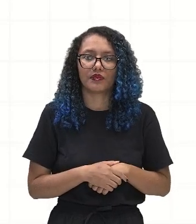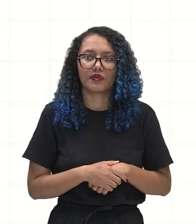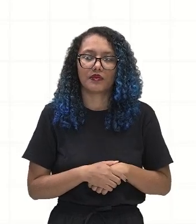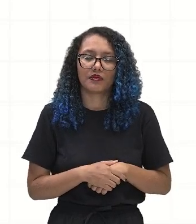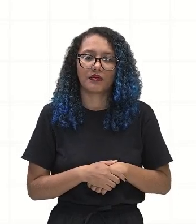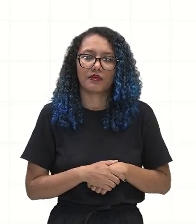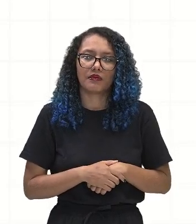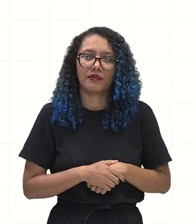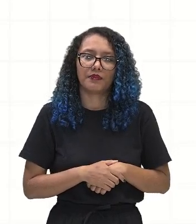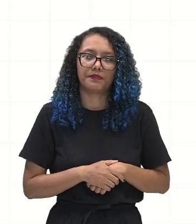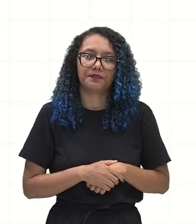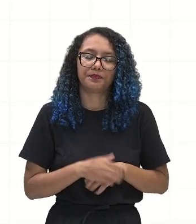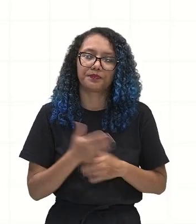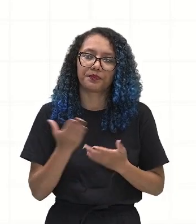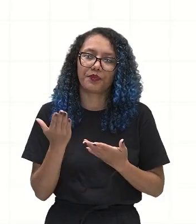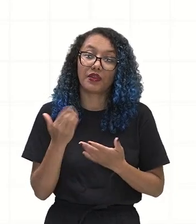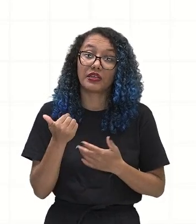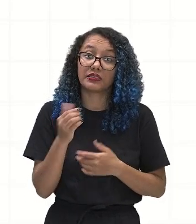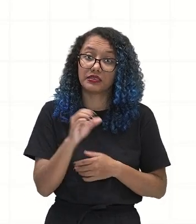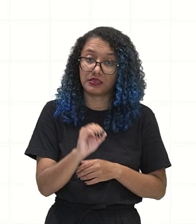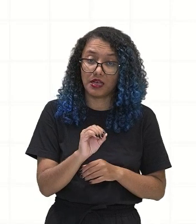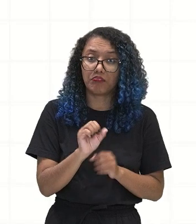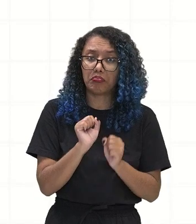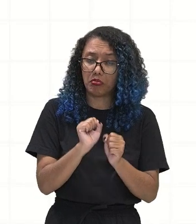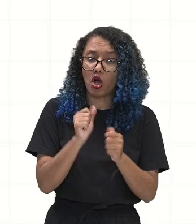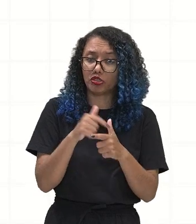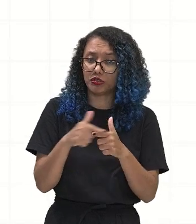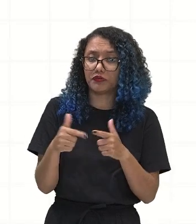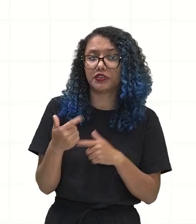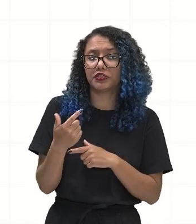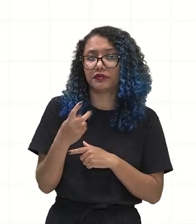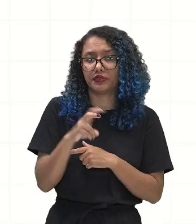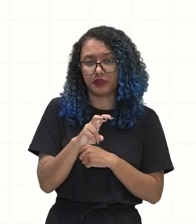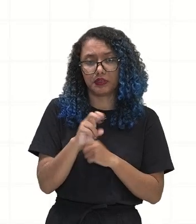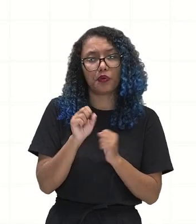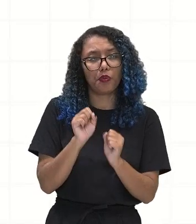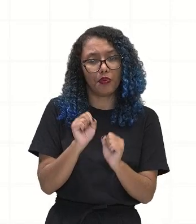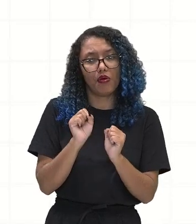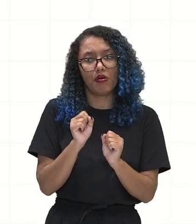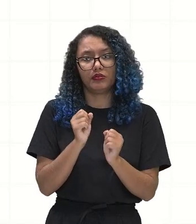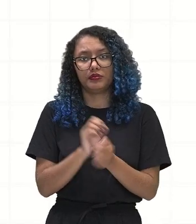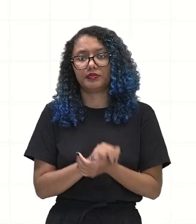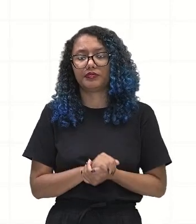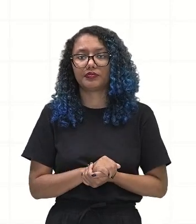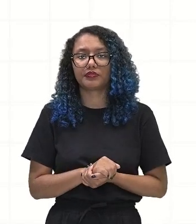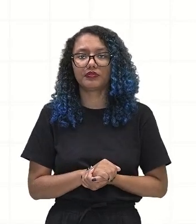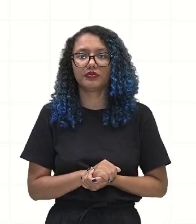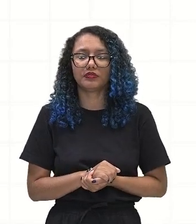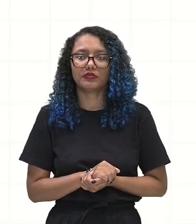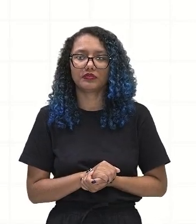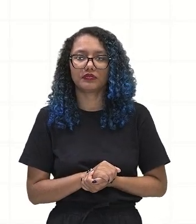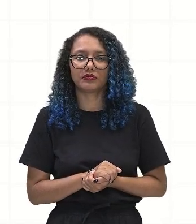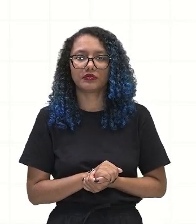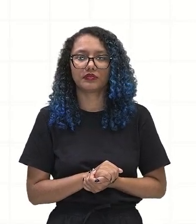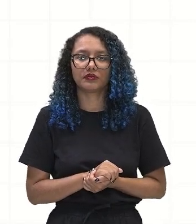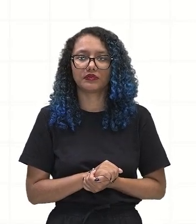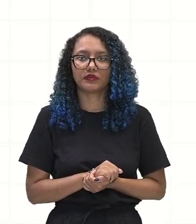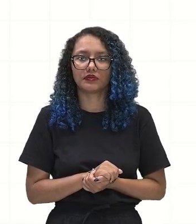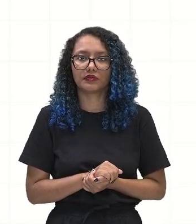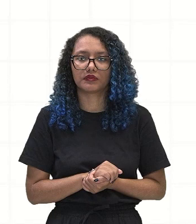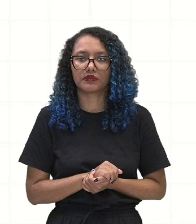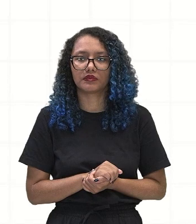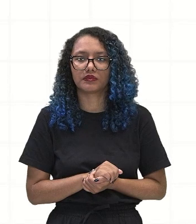Ora, o 100 dá para dividir por 25, então vamos dividir por 25, que é o próprio